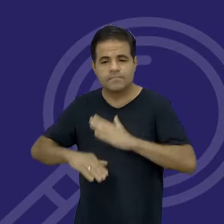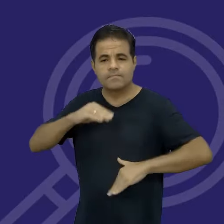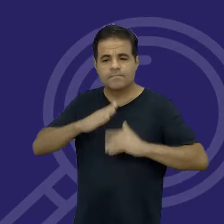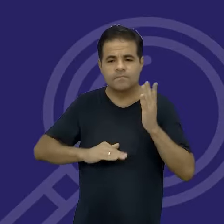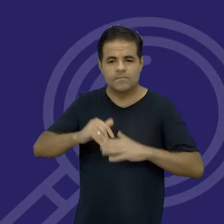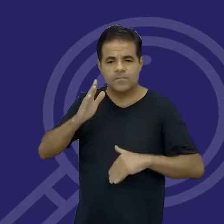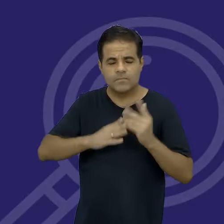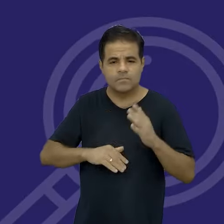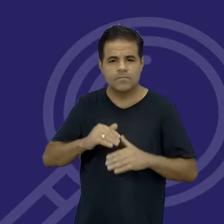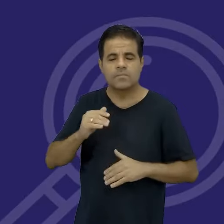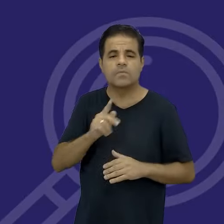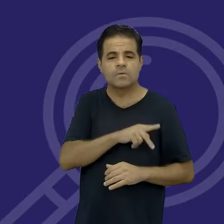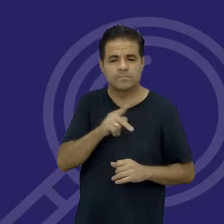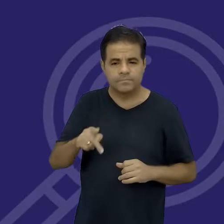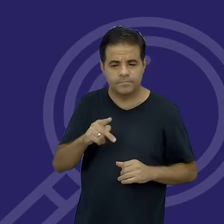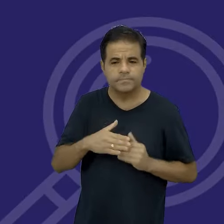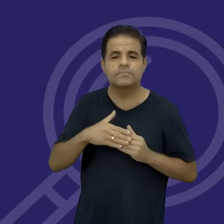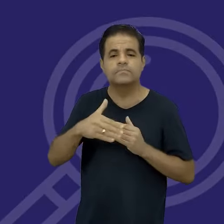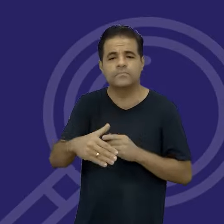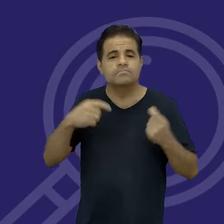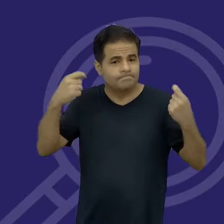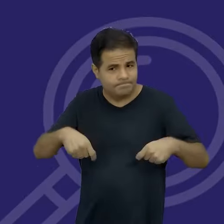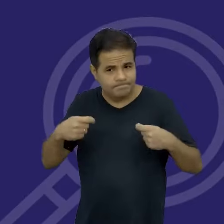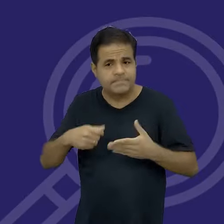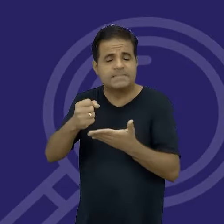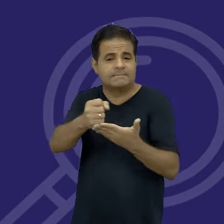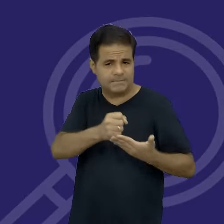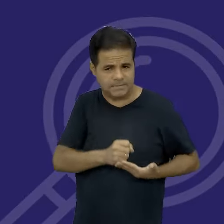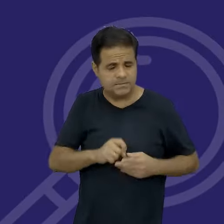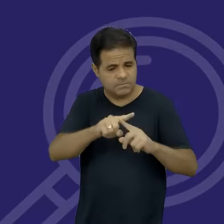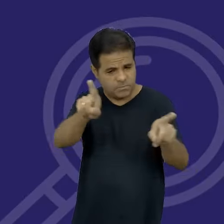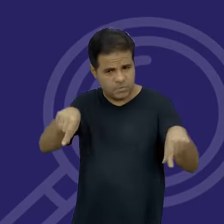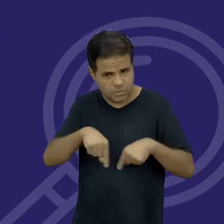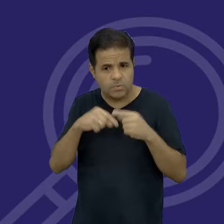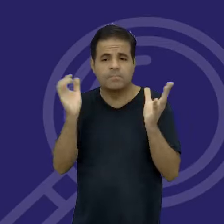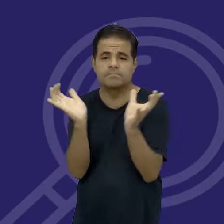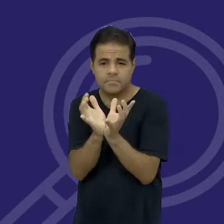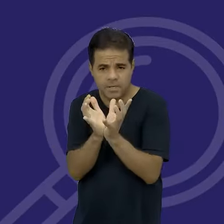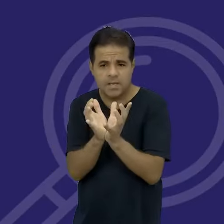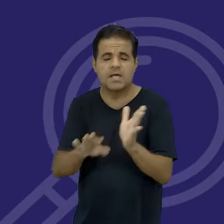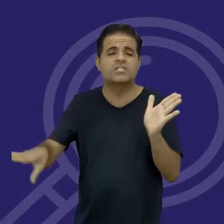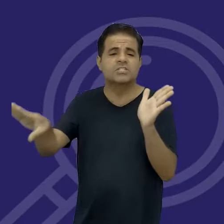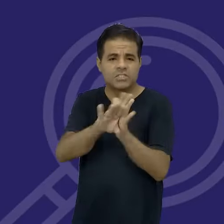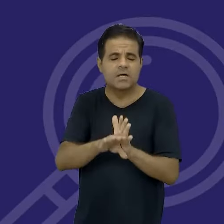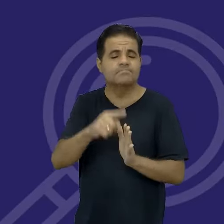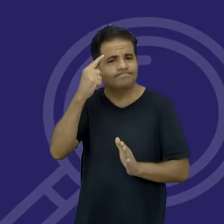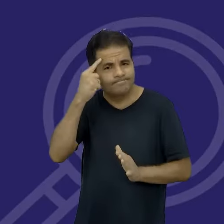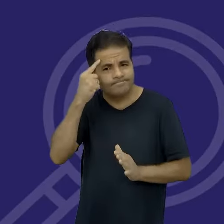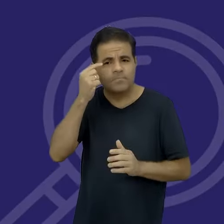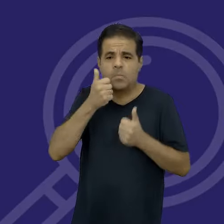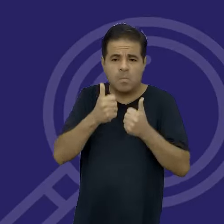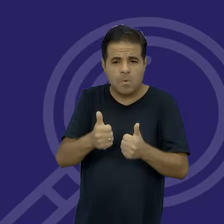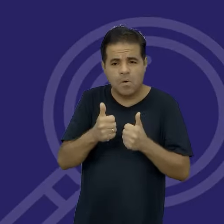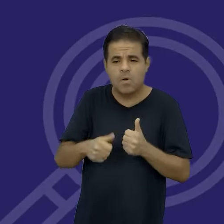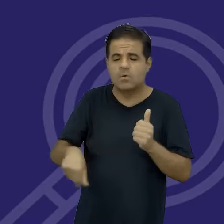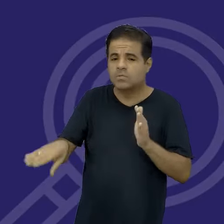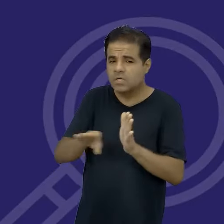né? O professor ele precisa trazer ali para a classe dele, chegar a um consenso sobre um